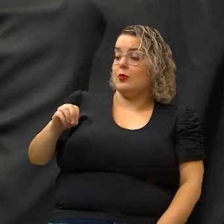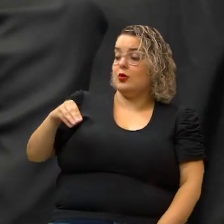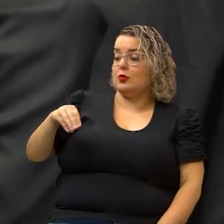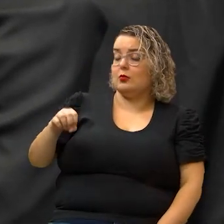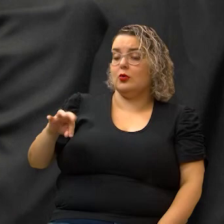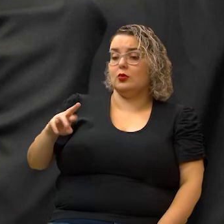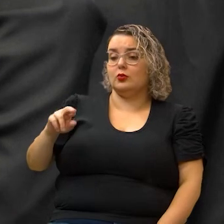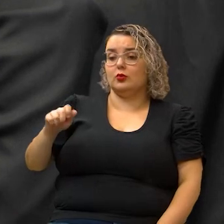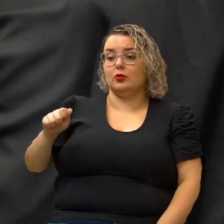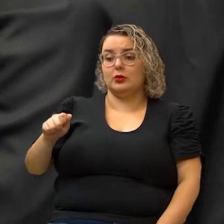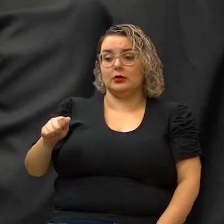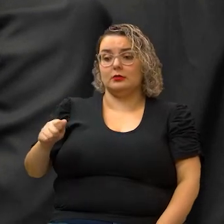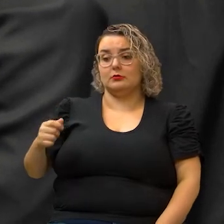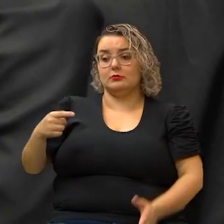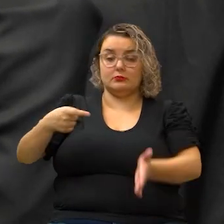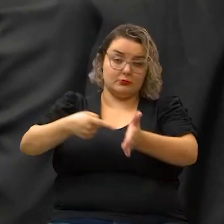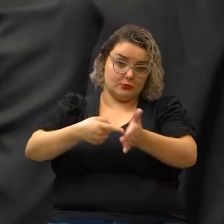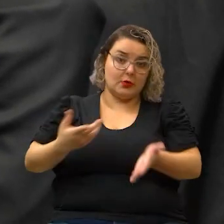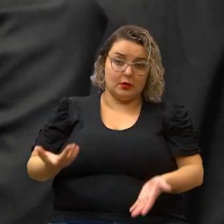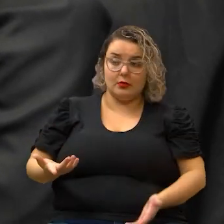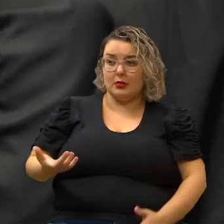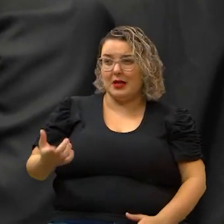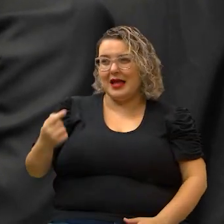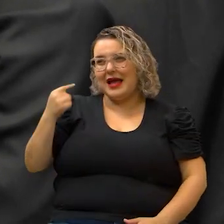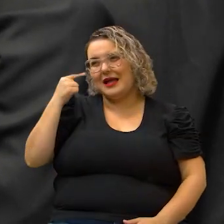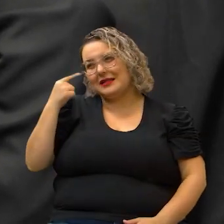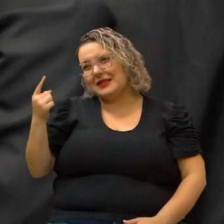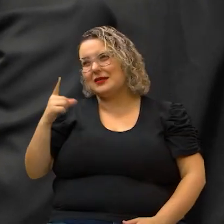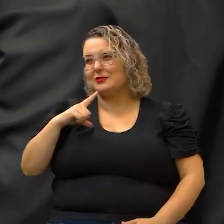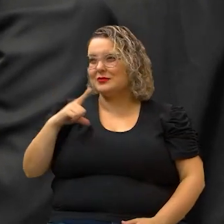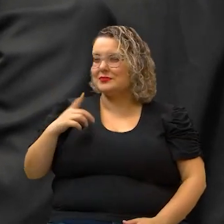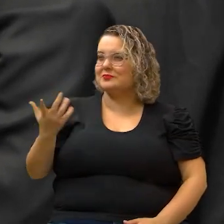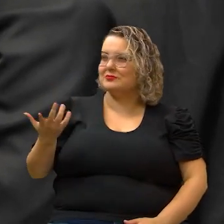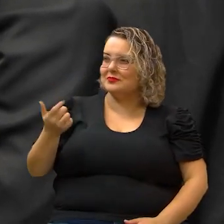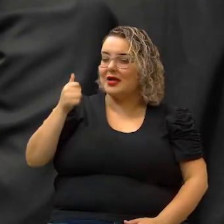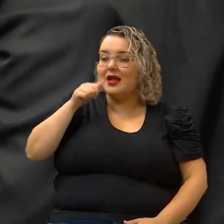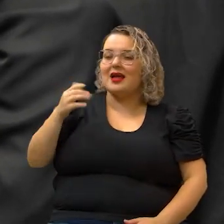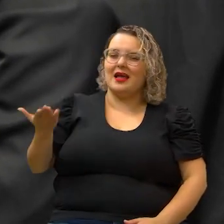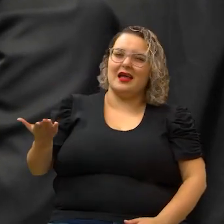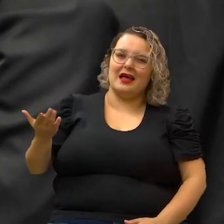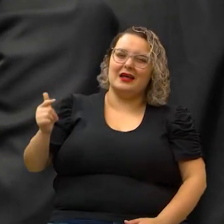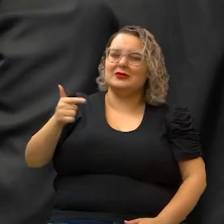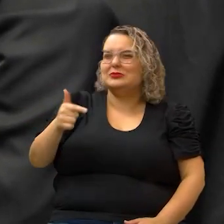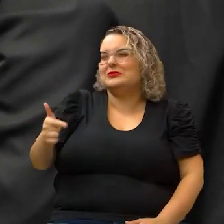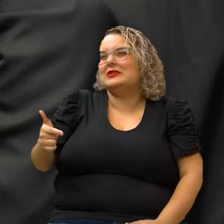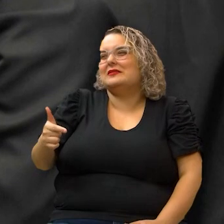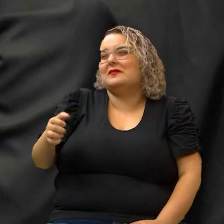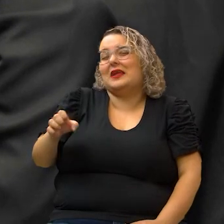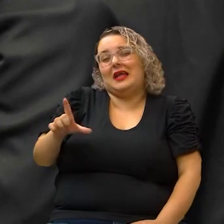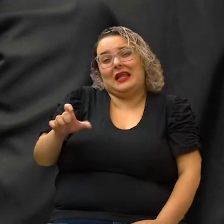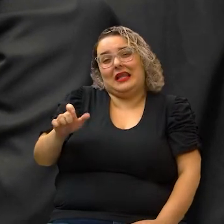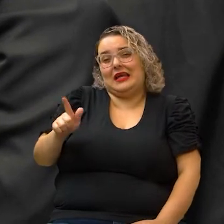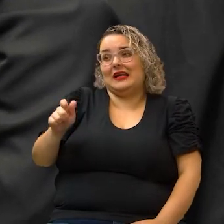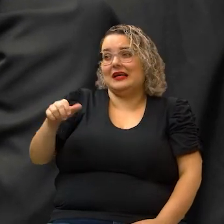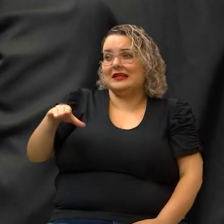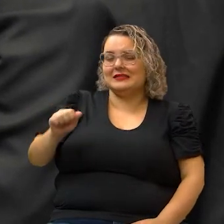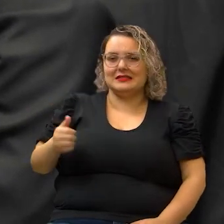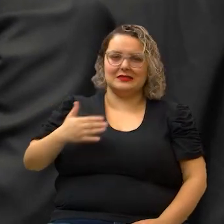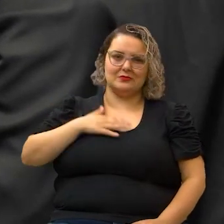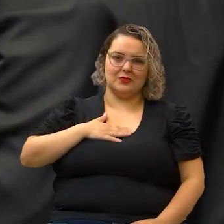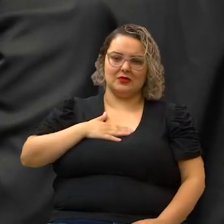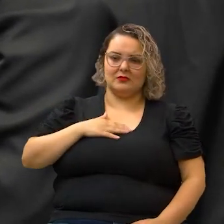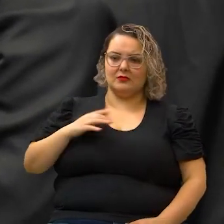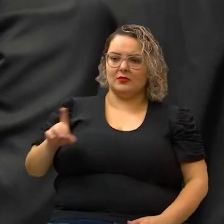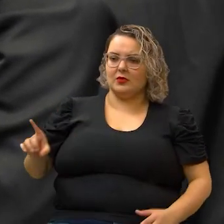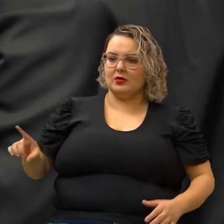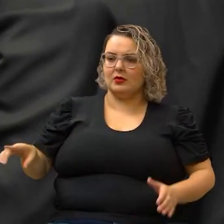denunciou foi, assim, a impressão que eu tive é que ela foi muito deselegante comigo. Porque eu cheguei lá, ela falou